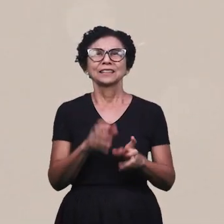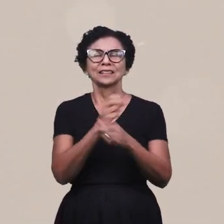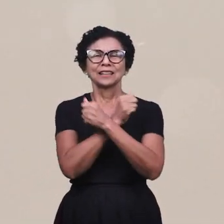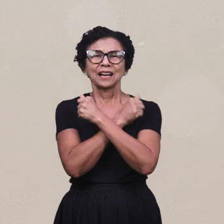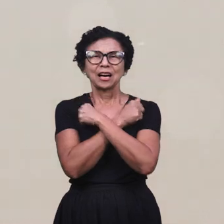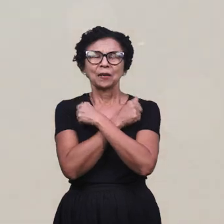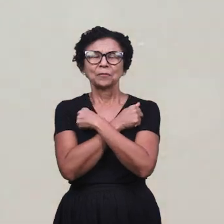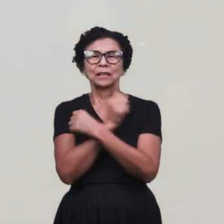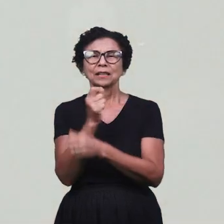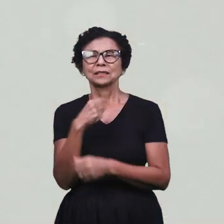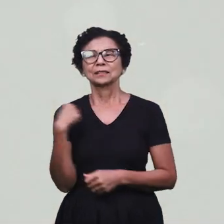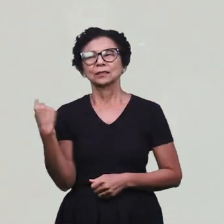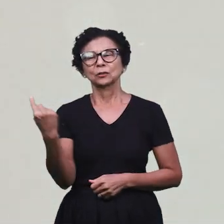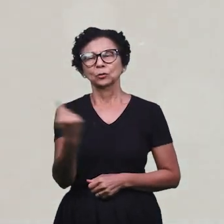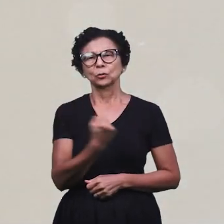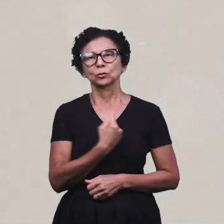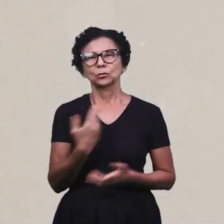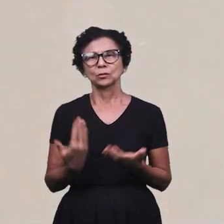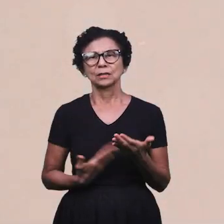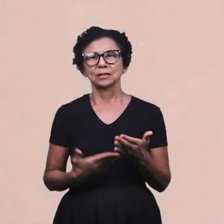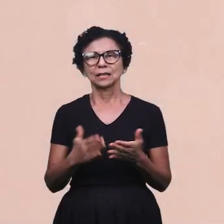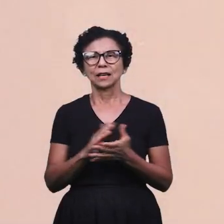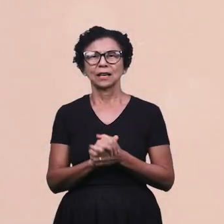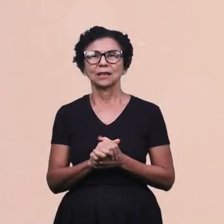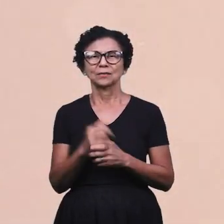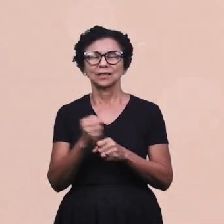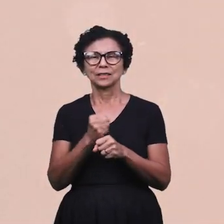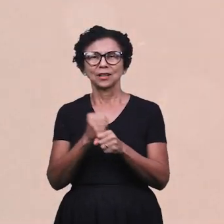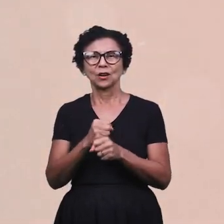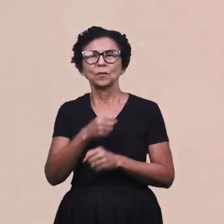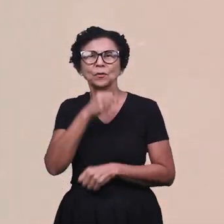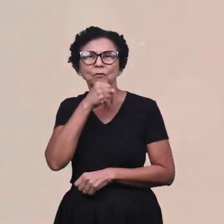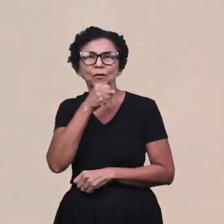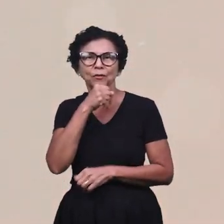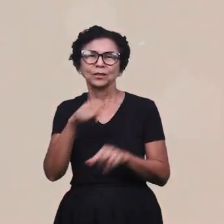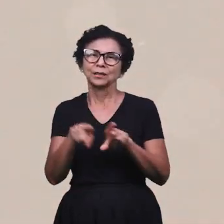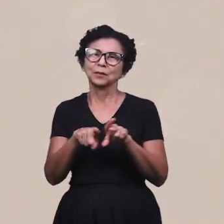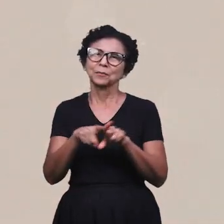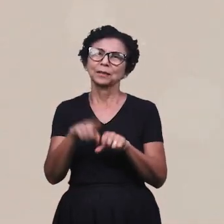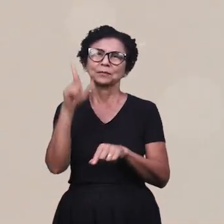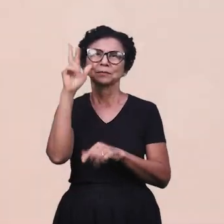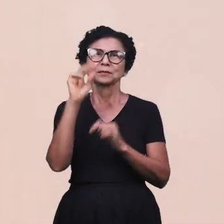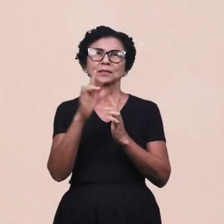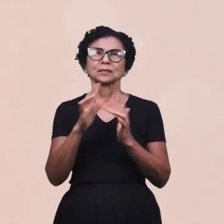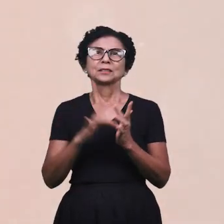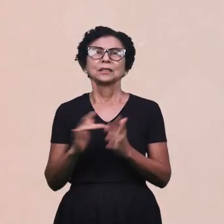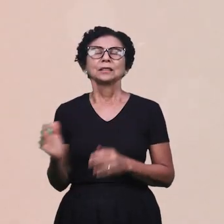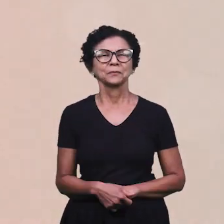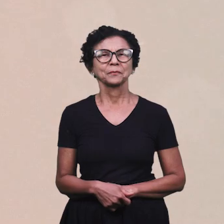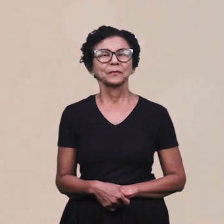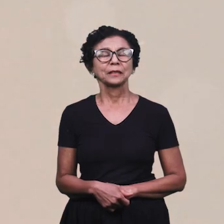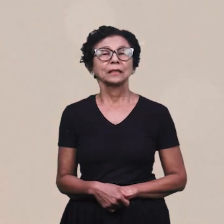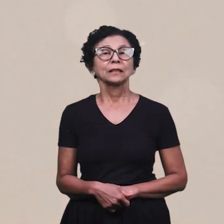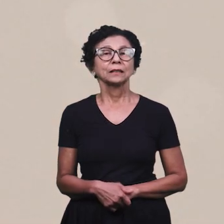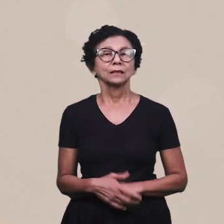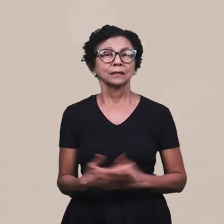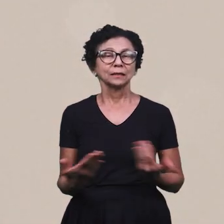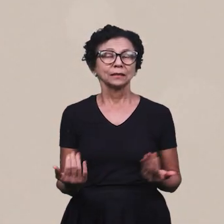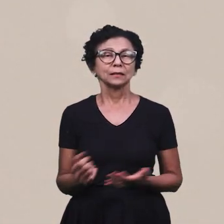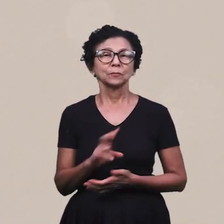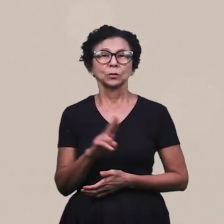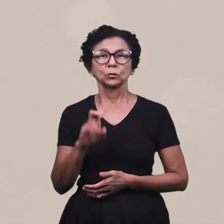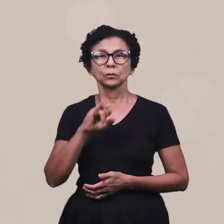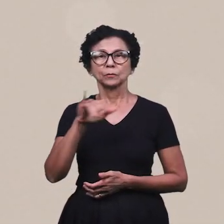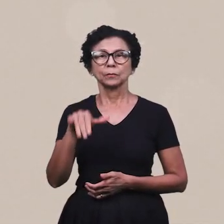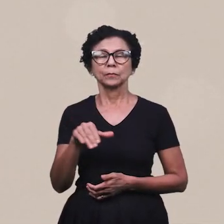a todos os irmãos da nossa obra e todos os avós também da nossa obra. A paz do Senhor a todos. Meus irmãos, eu me chamo Bruno